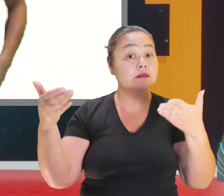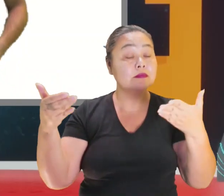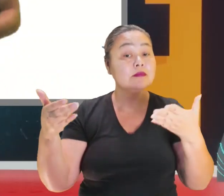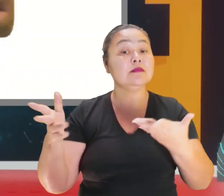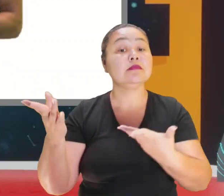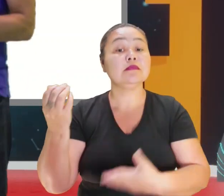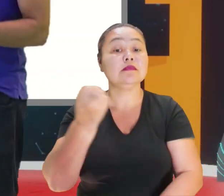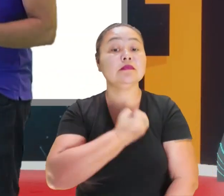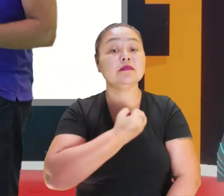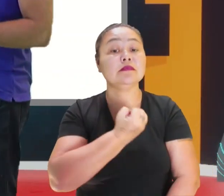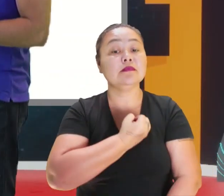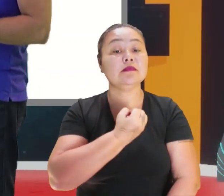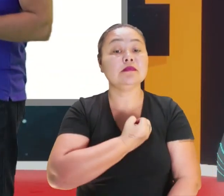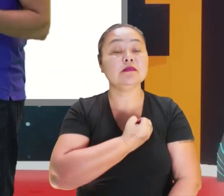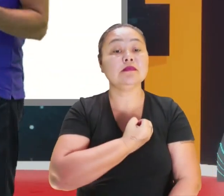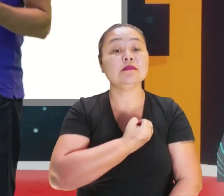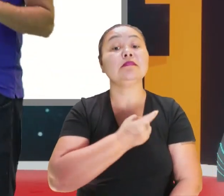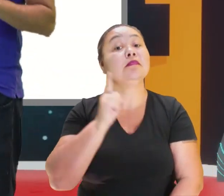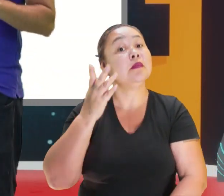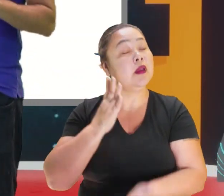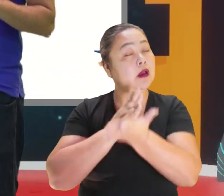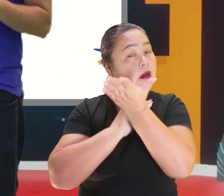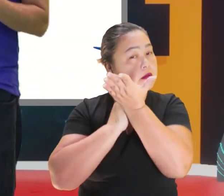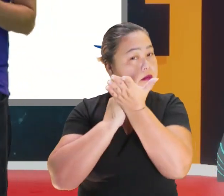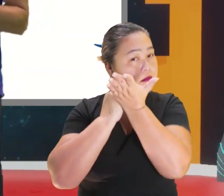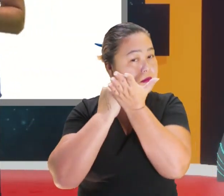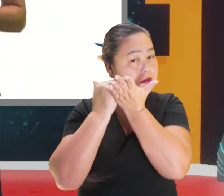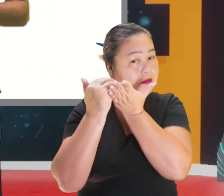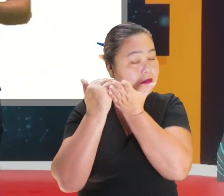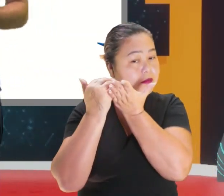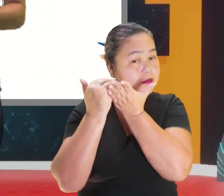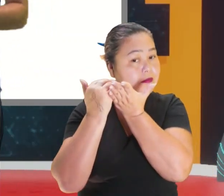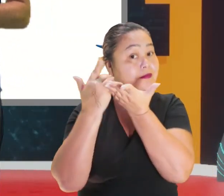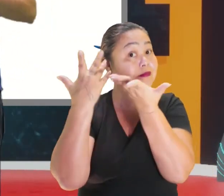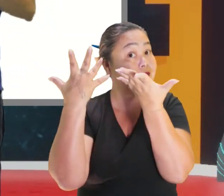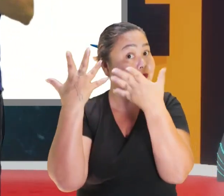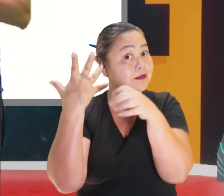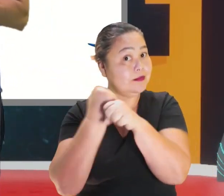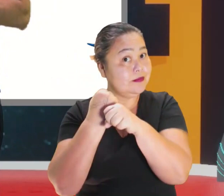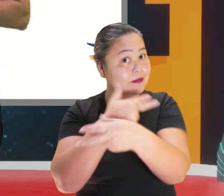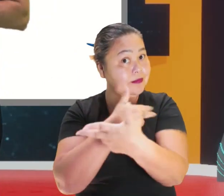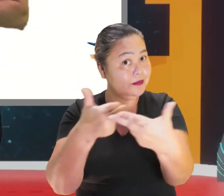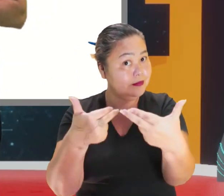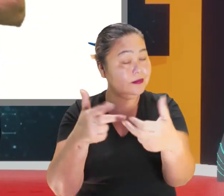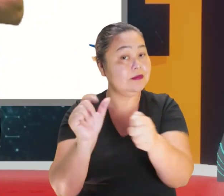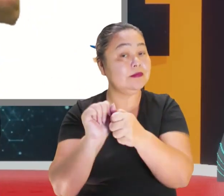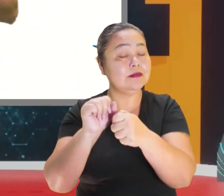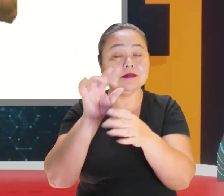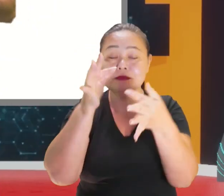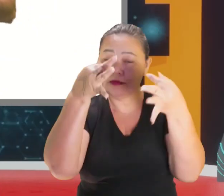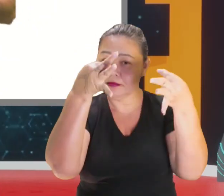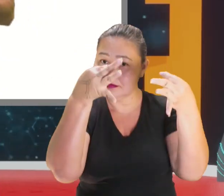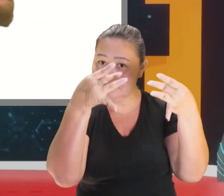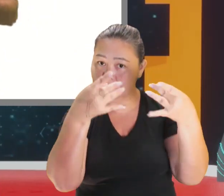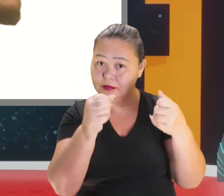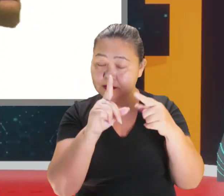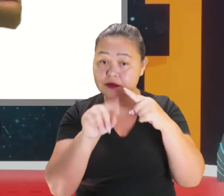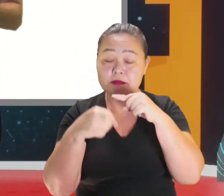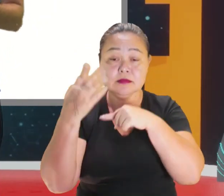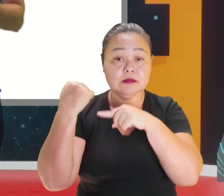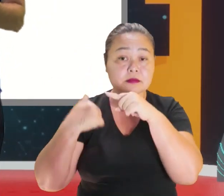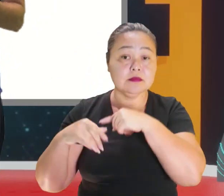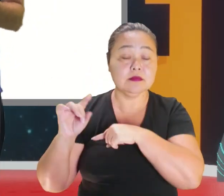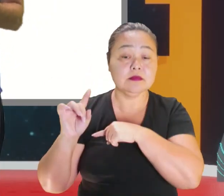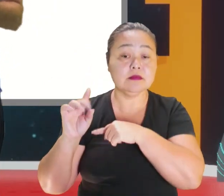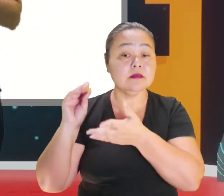lá? Valor numérico. Agora começa a partezinha de fazer contas. Aí só um detalhe que eu acredito que nós deixamos passar